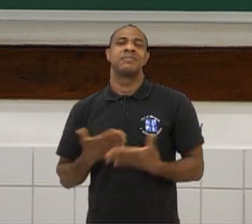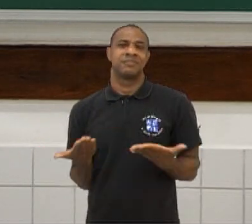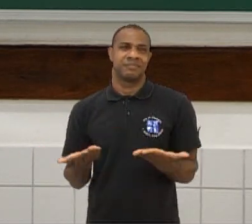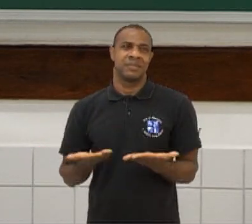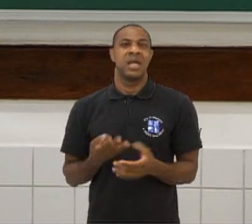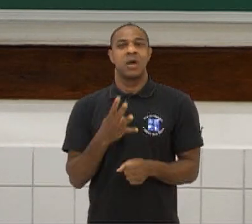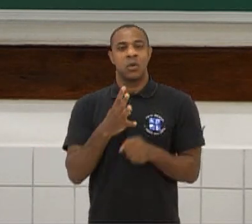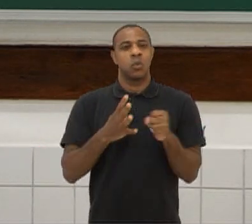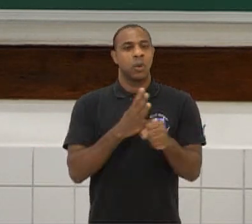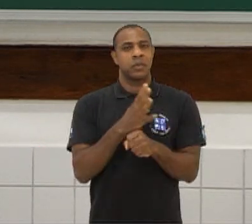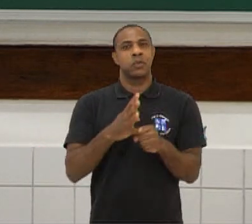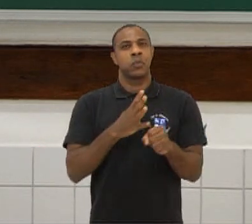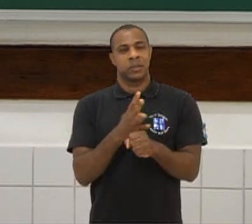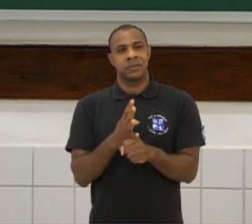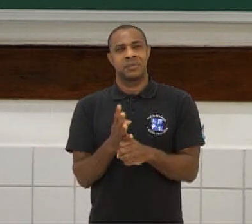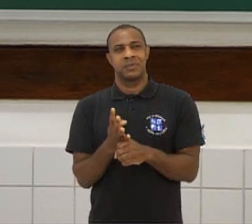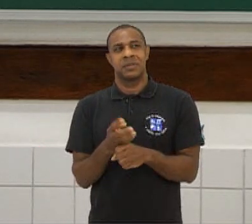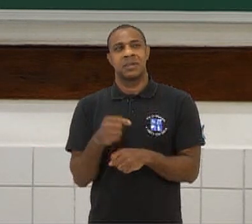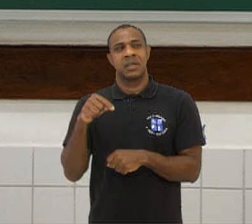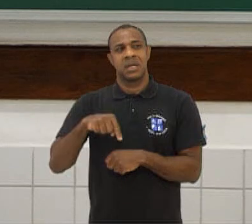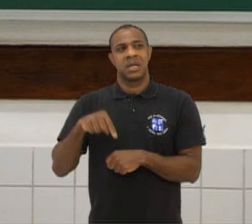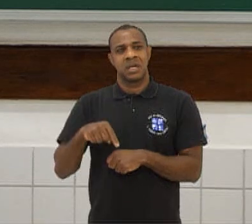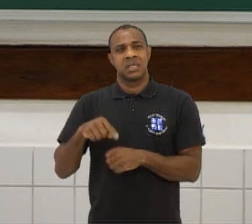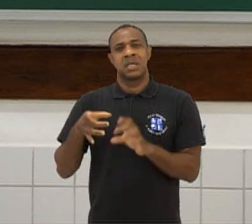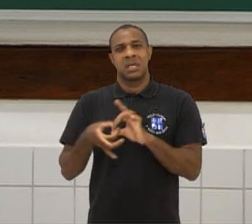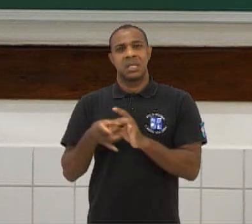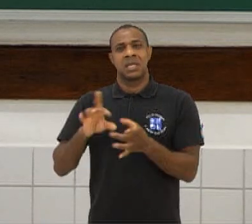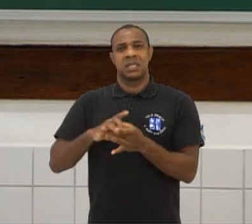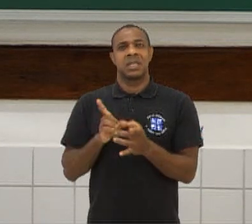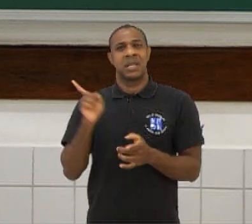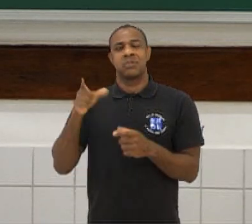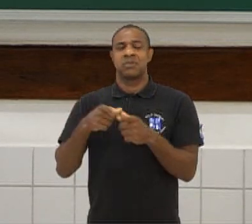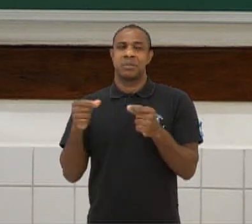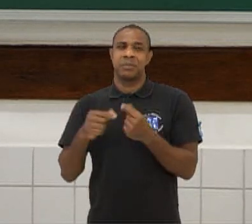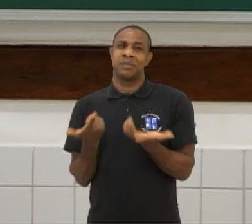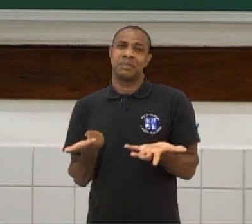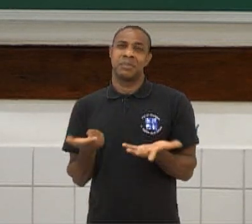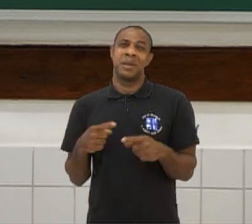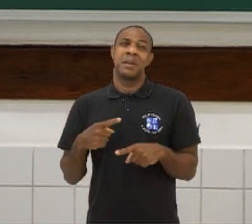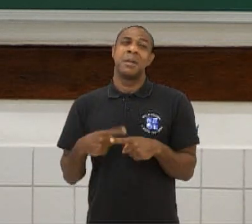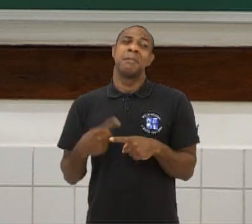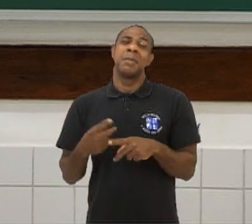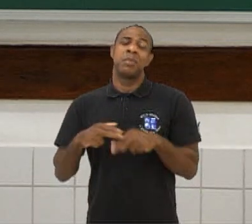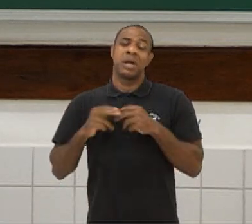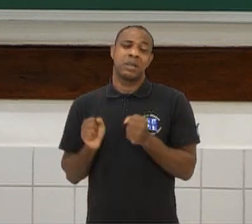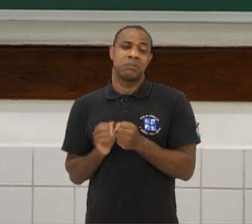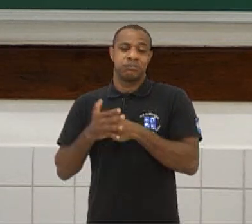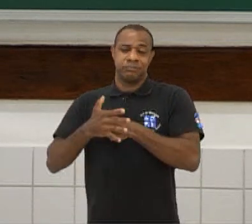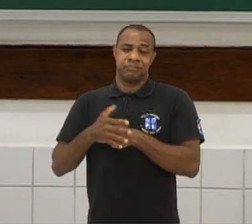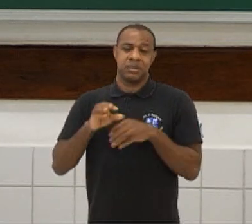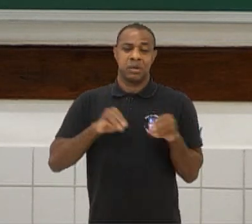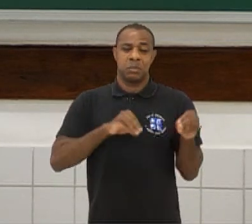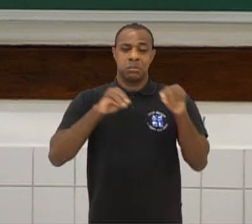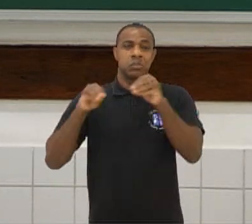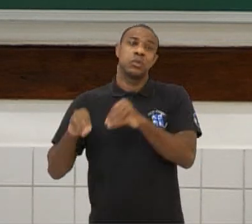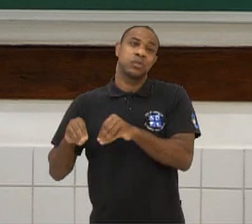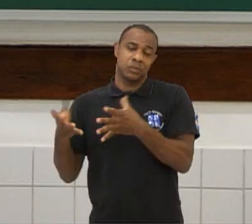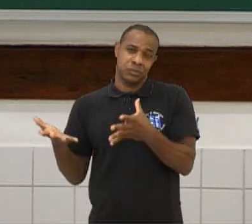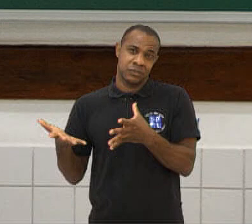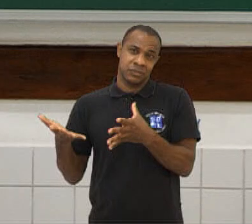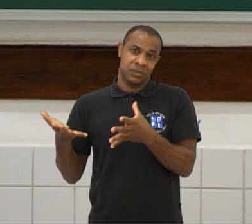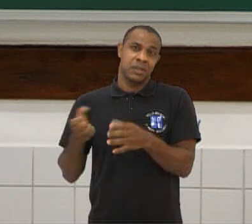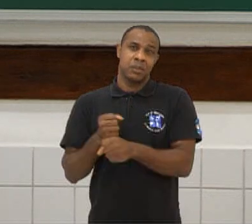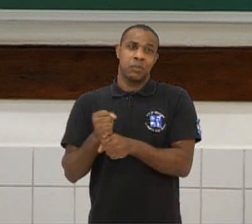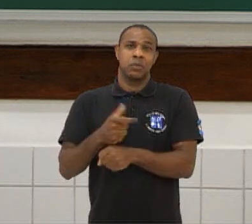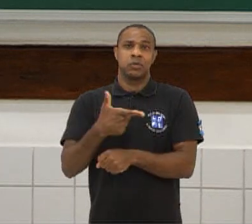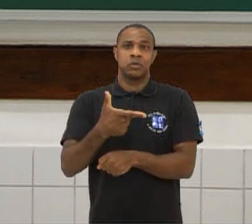4 em 4 anos, esse ano nós teríamos a Olimpíada no Japão, mas, por causa da pandemia, né, que é mundial, ela foi adiada para o ano que